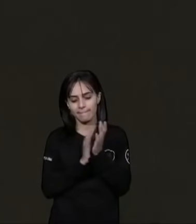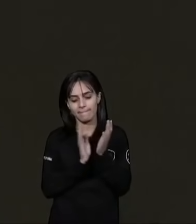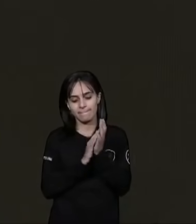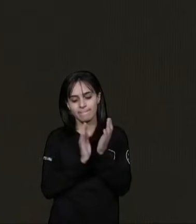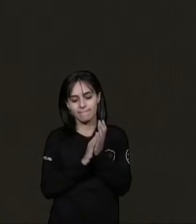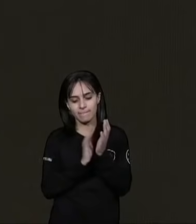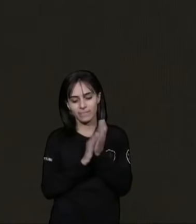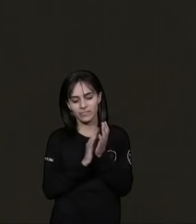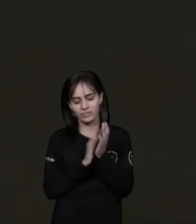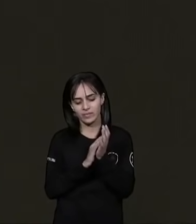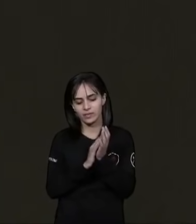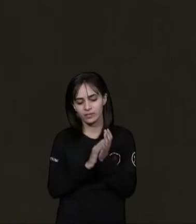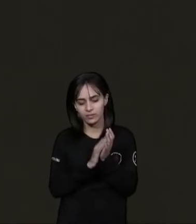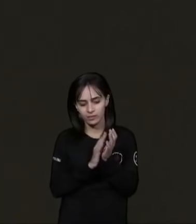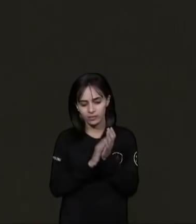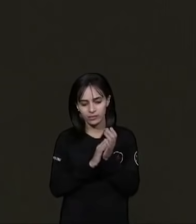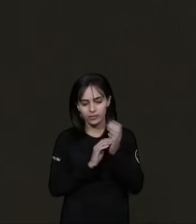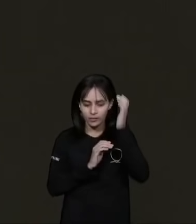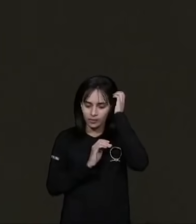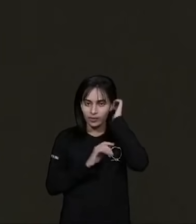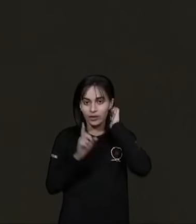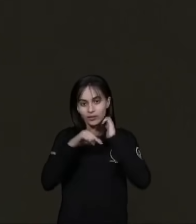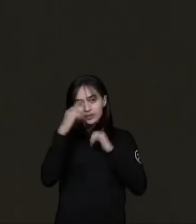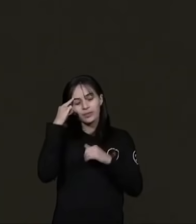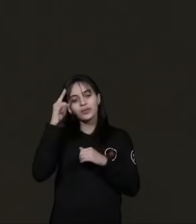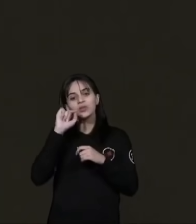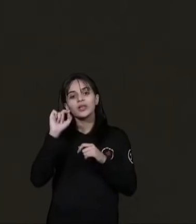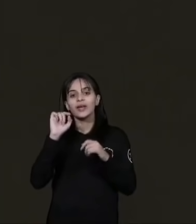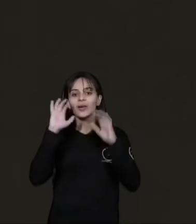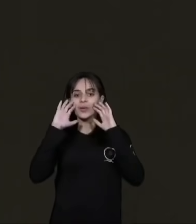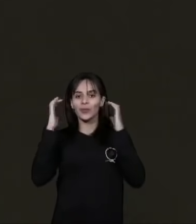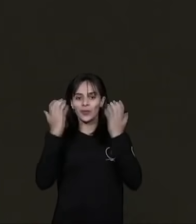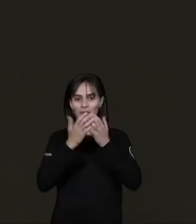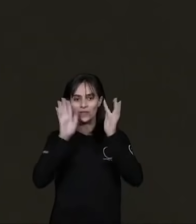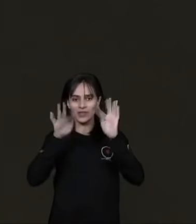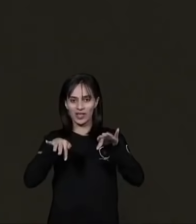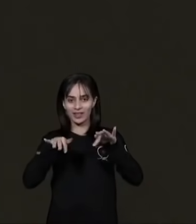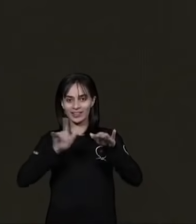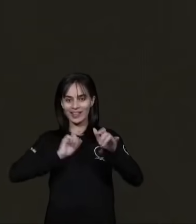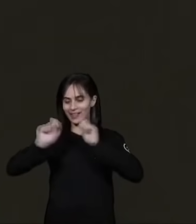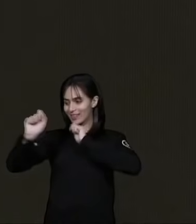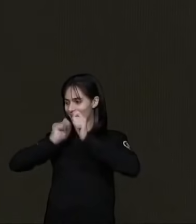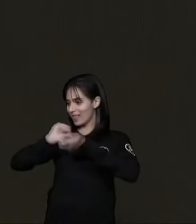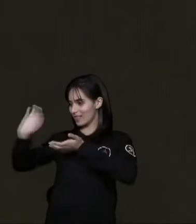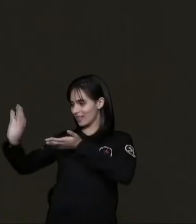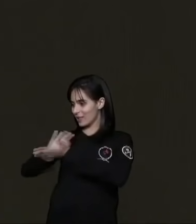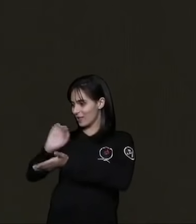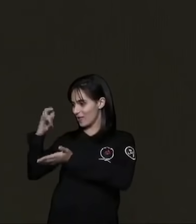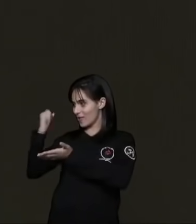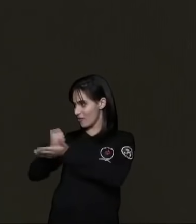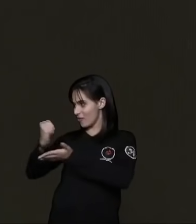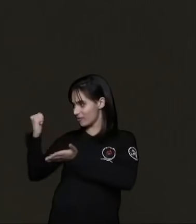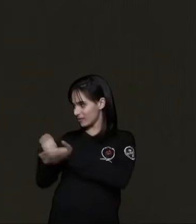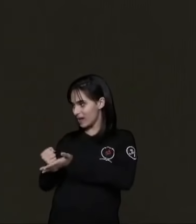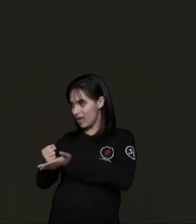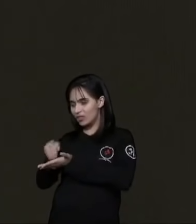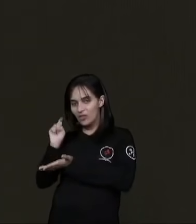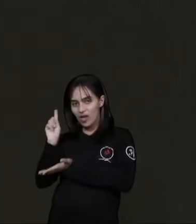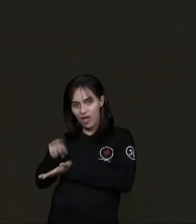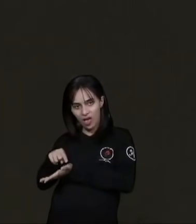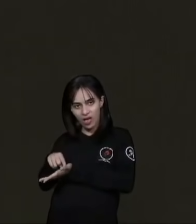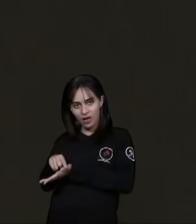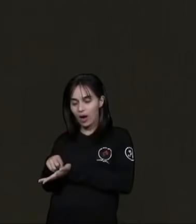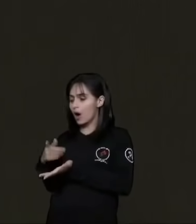E aí você acha o quê que quando acabou o culto de um plano de uma emissora de televisão embaixo para assinar contrato para mim